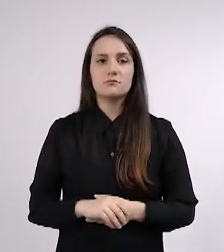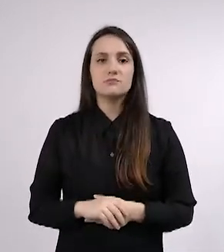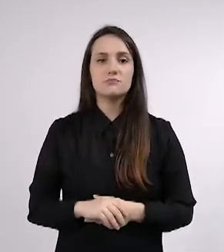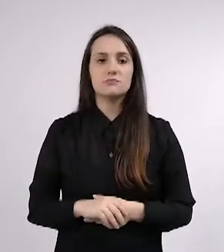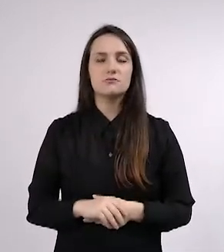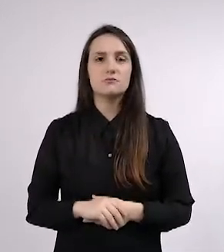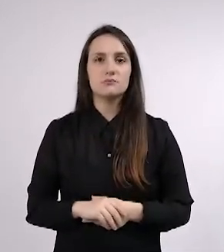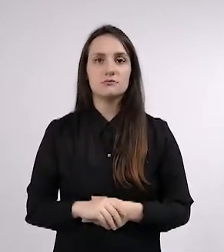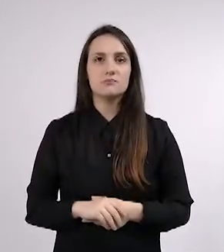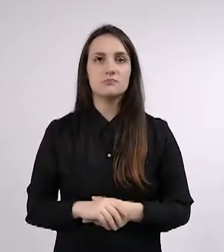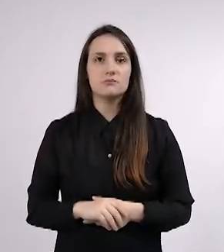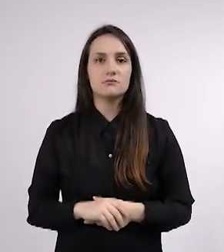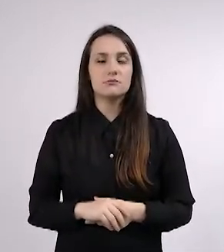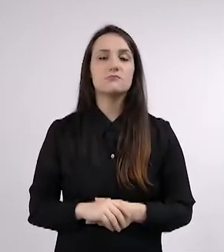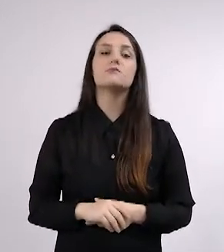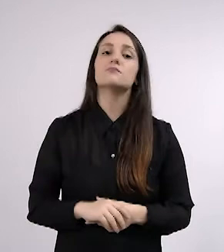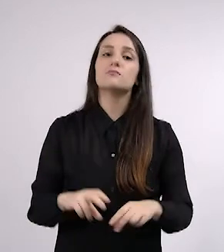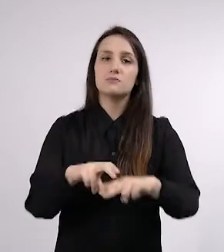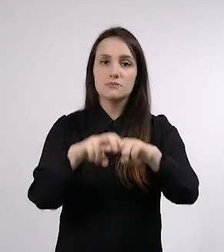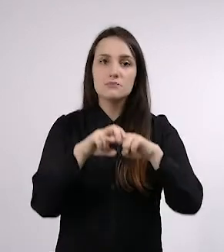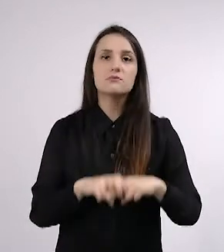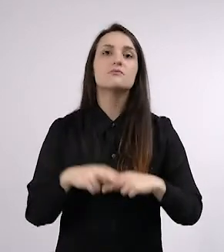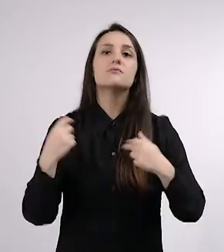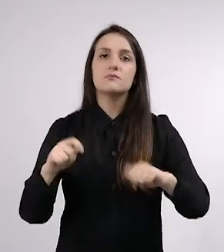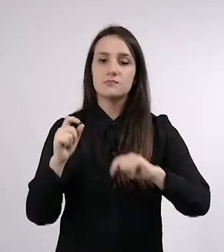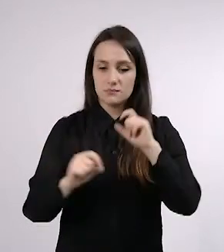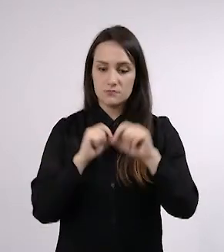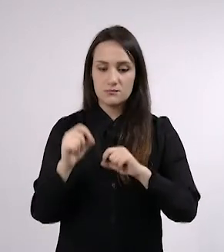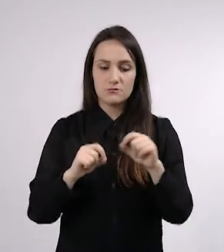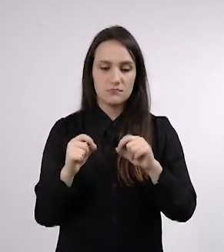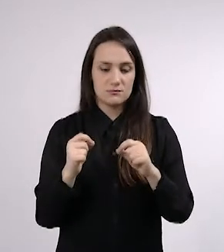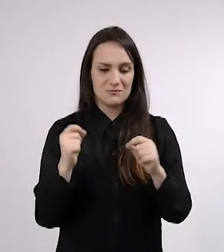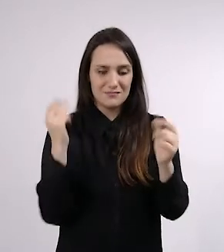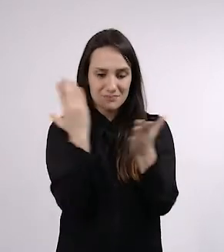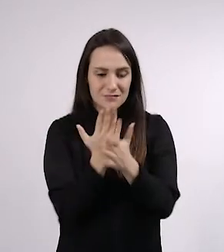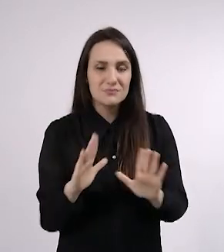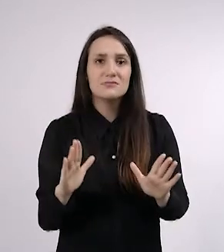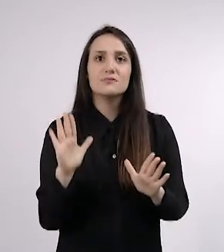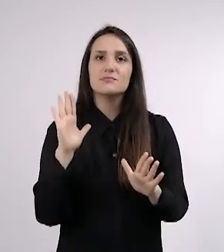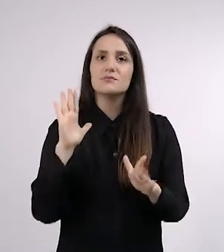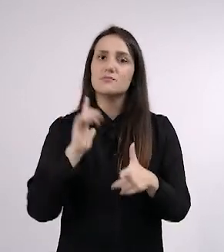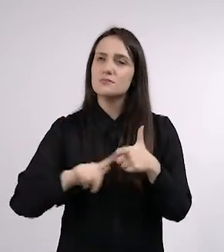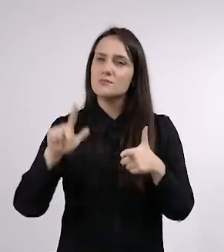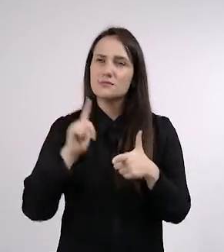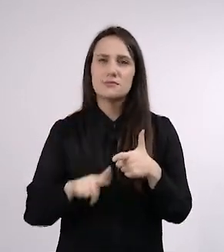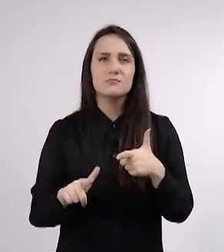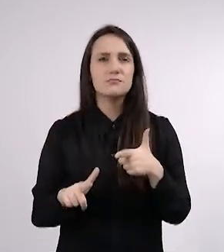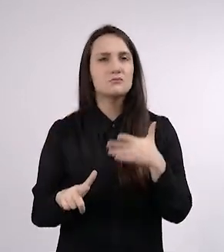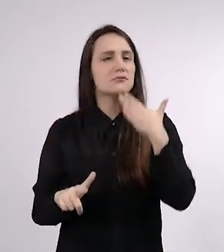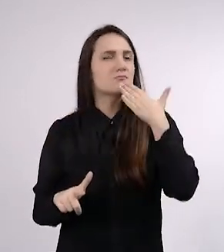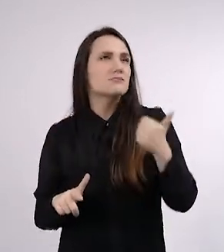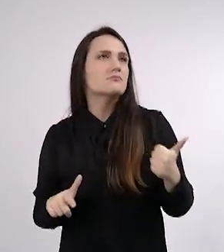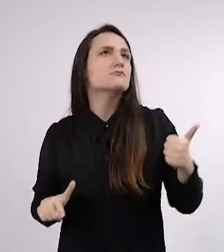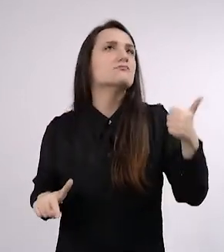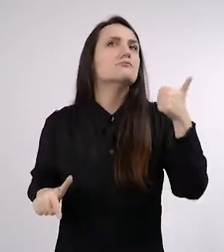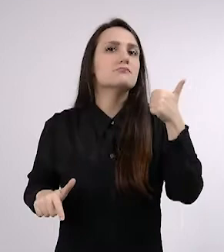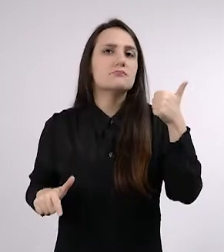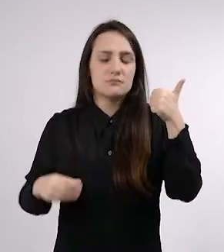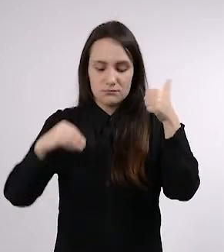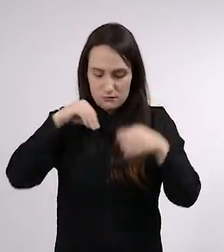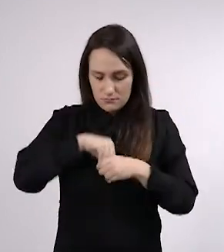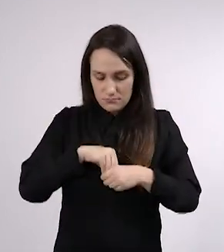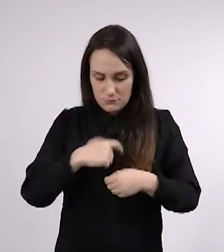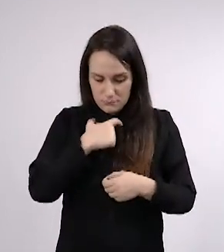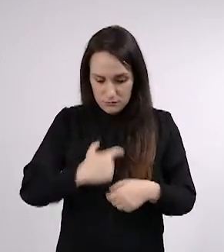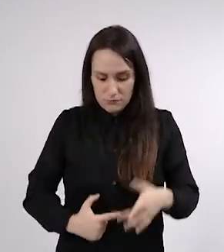e fazendo com que a gente possa sair disso talvez não maior, mas maior